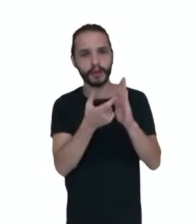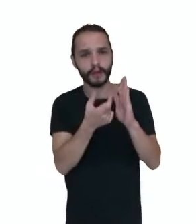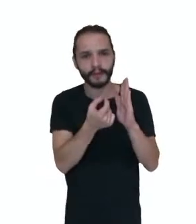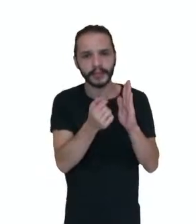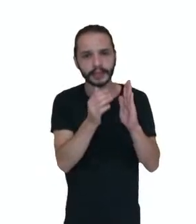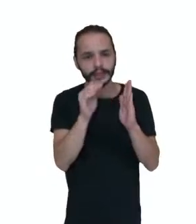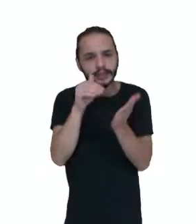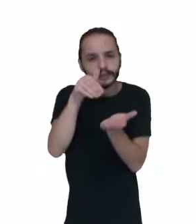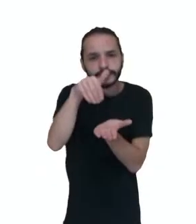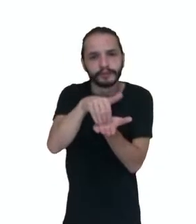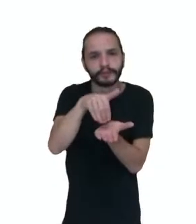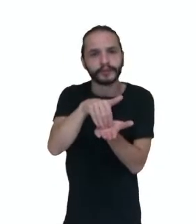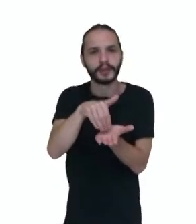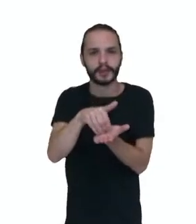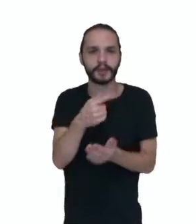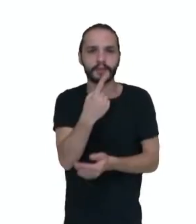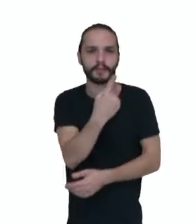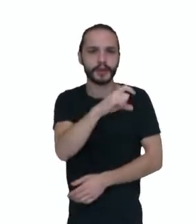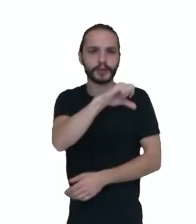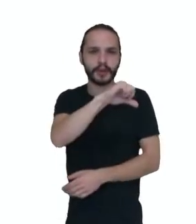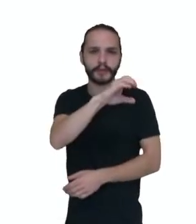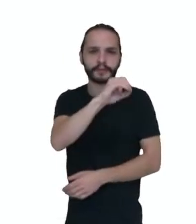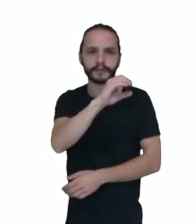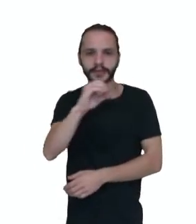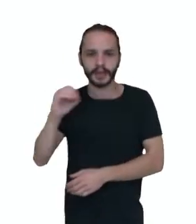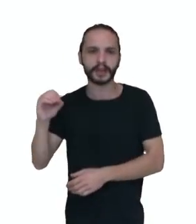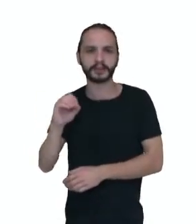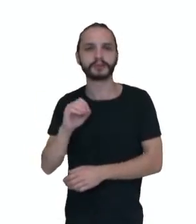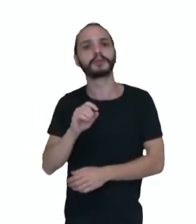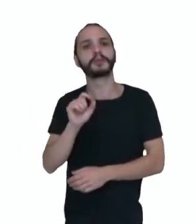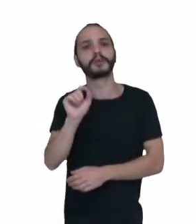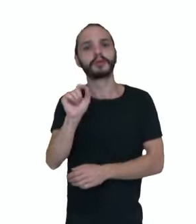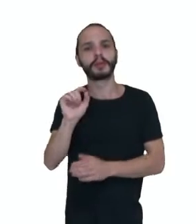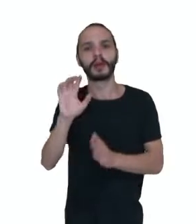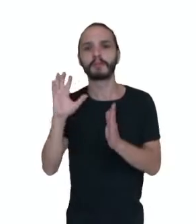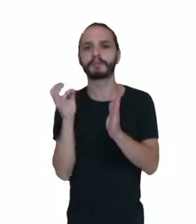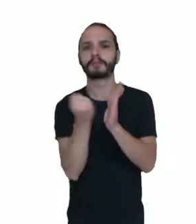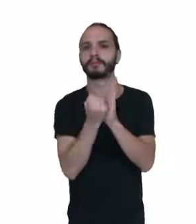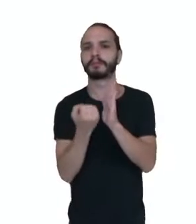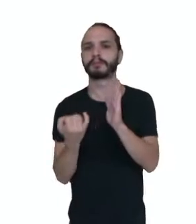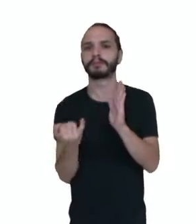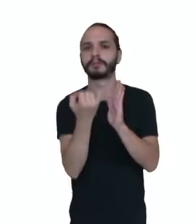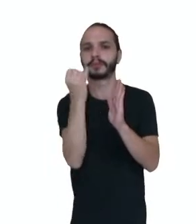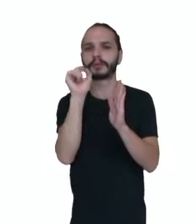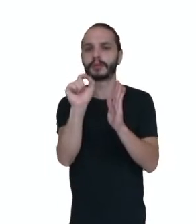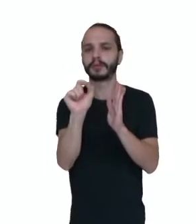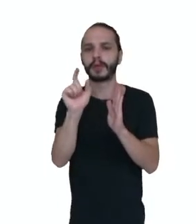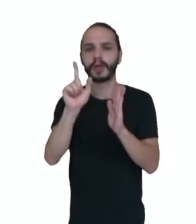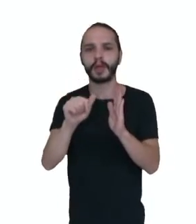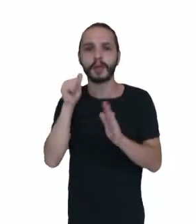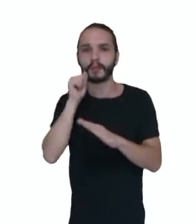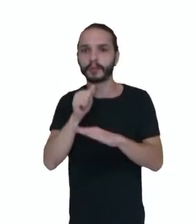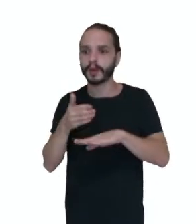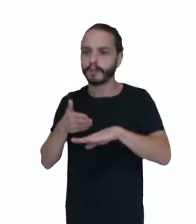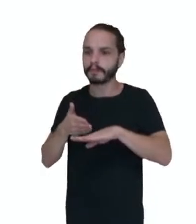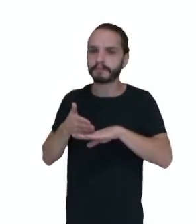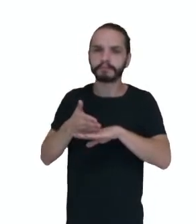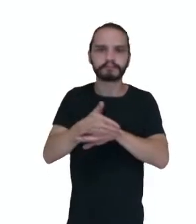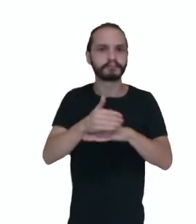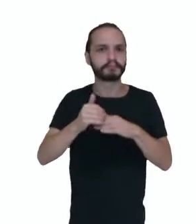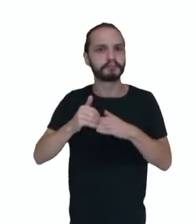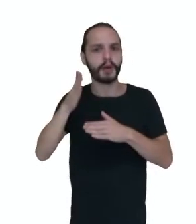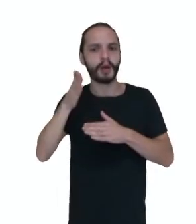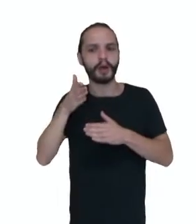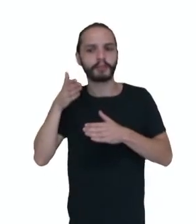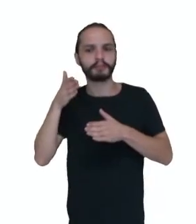mais marcantes da sociedade brasileira? O que foi esse fato marcante? A inserção cada vez mais